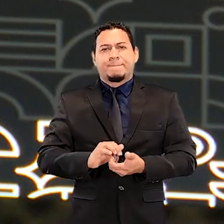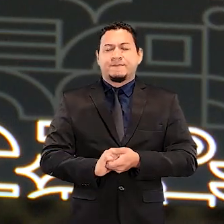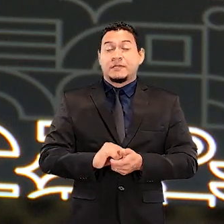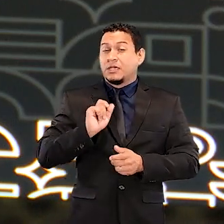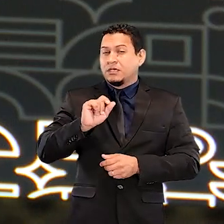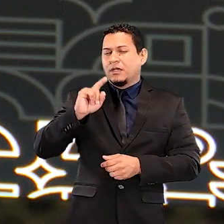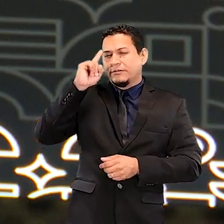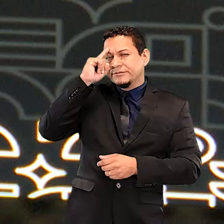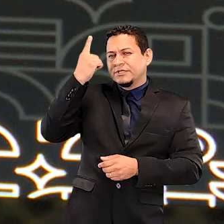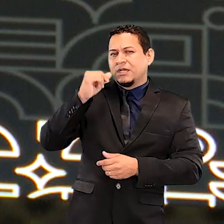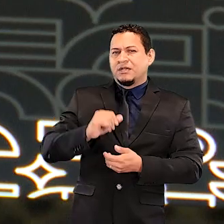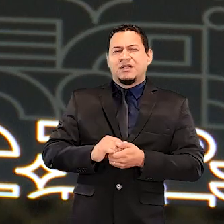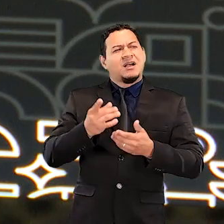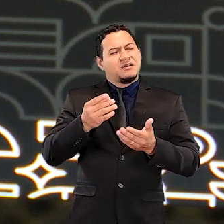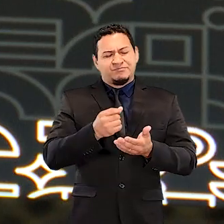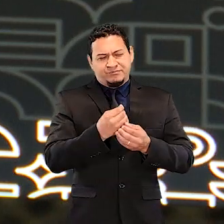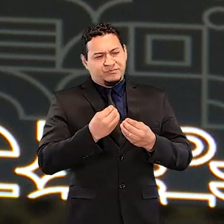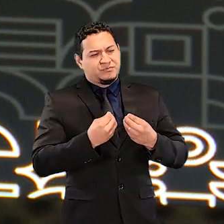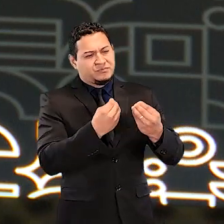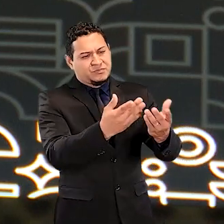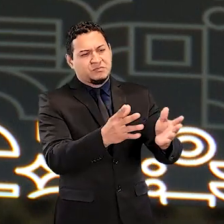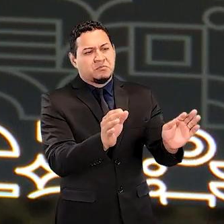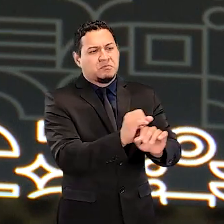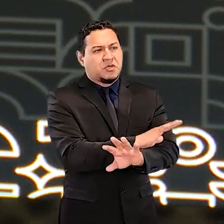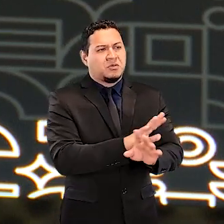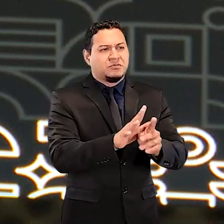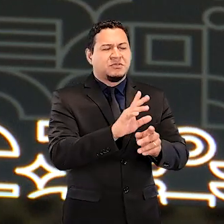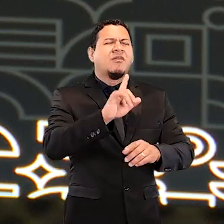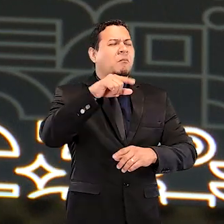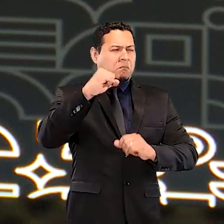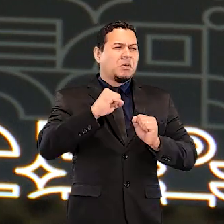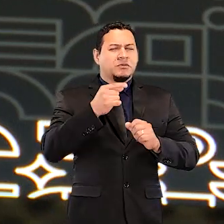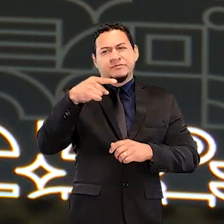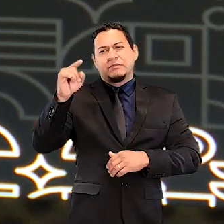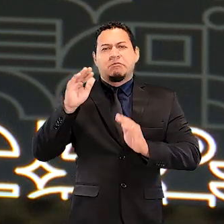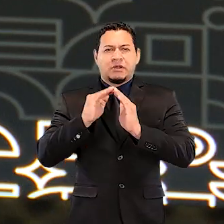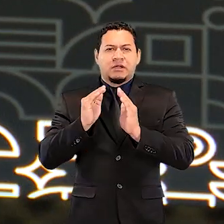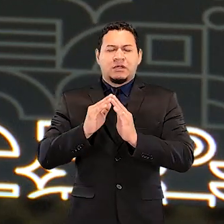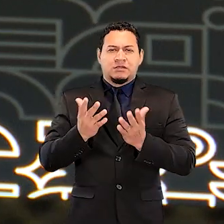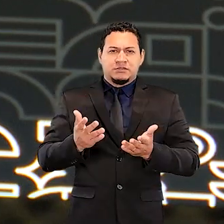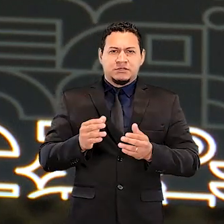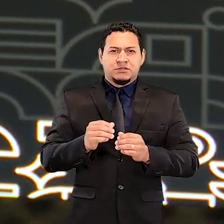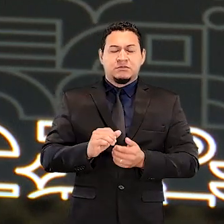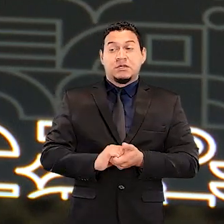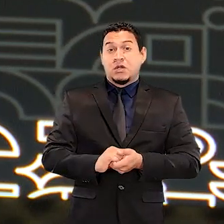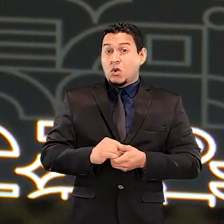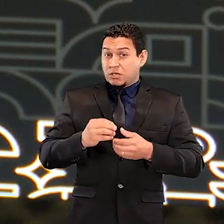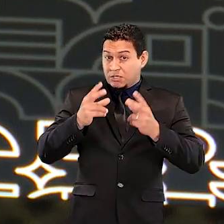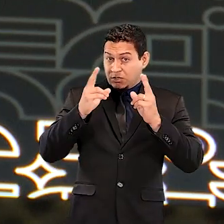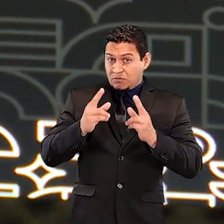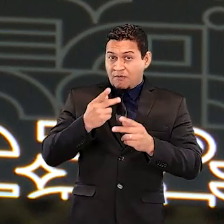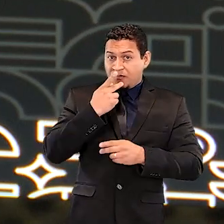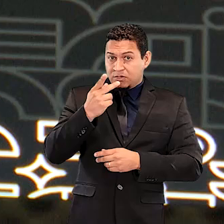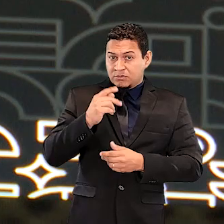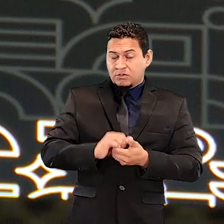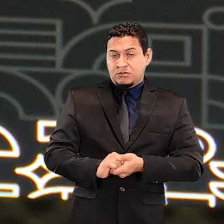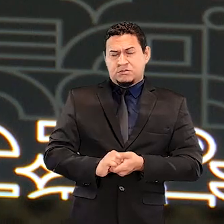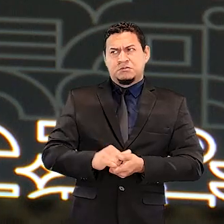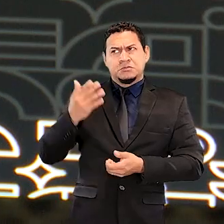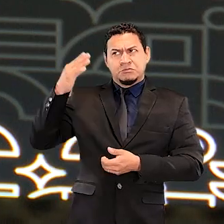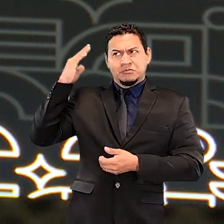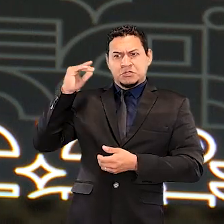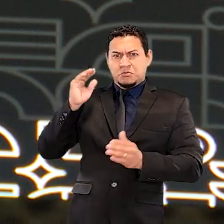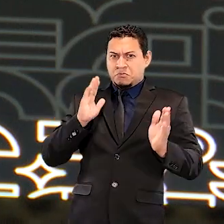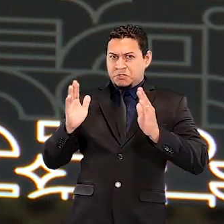aquela ideia de que dá um remédio que passa. Né? Mas, como disse o diretor da OMS, Tedros, na época